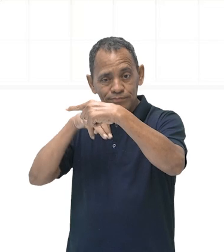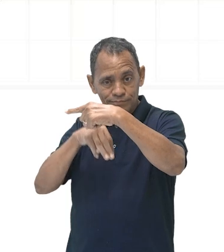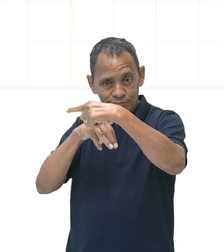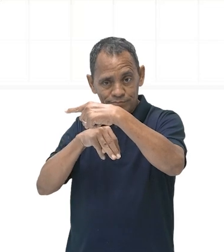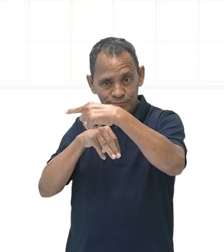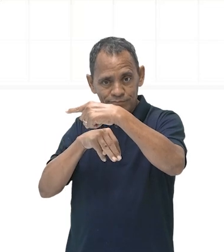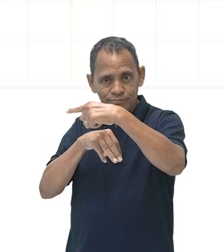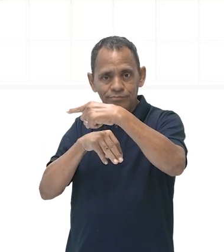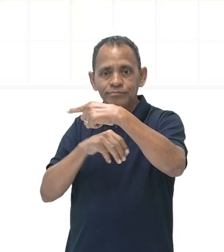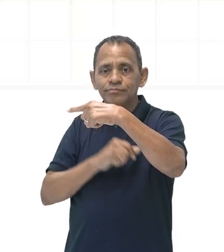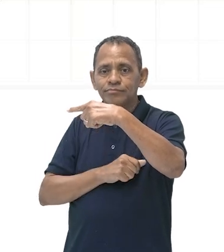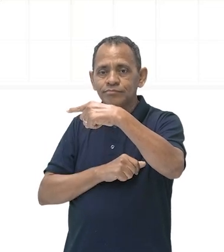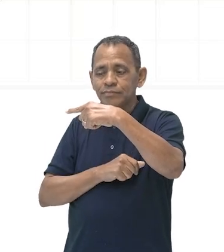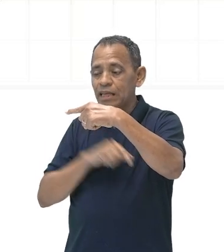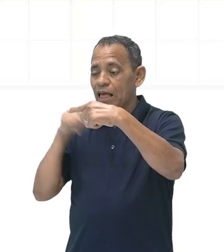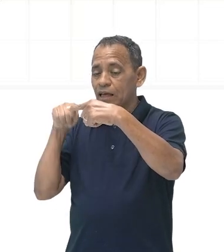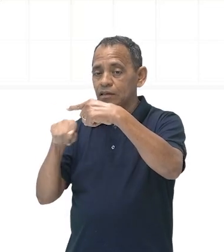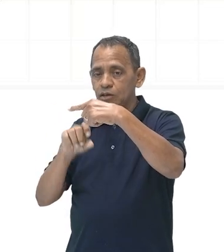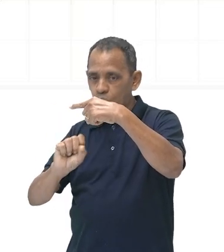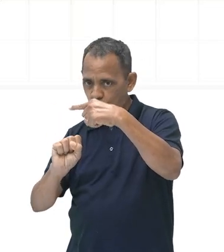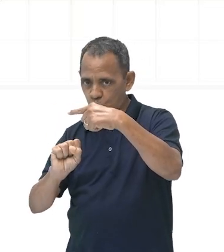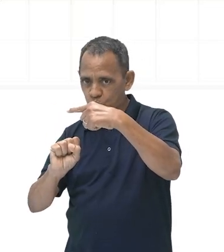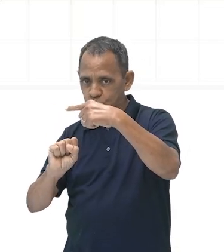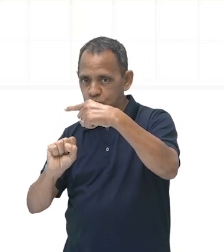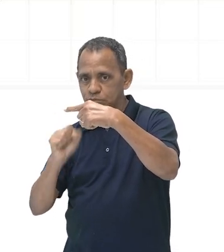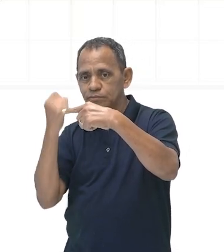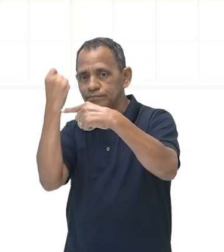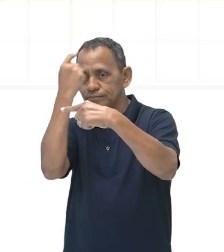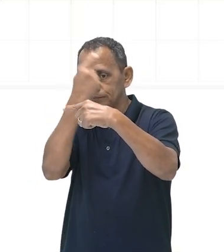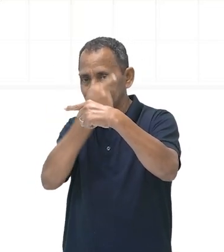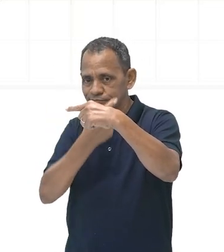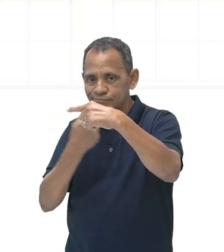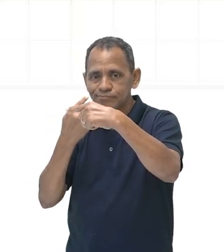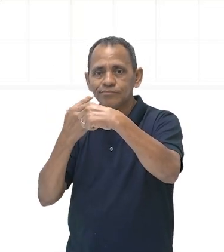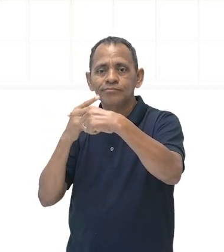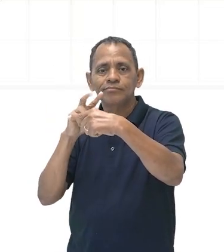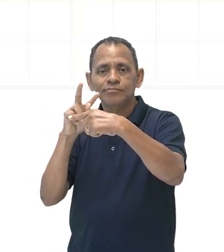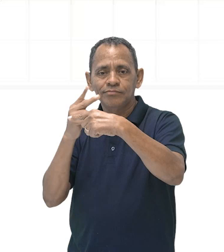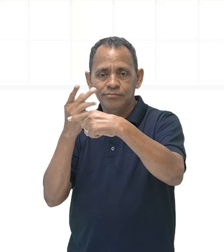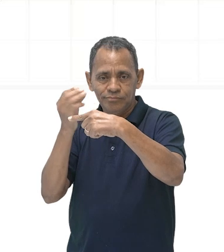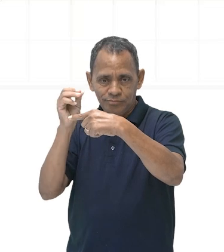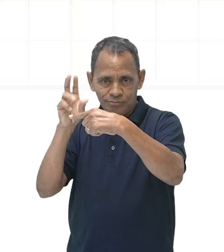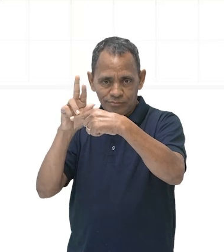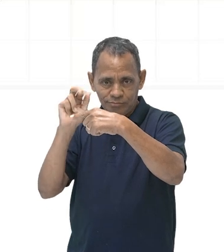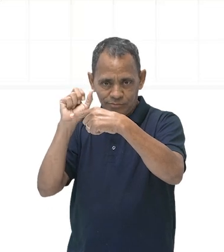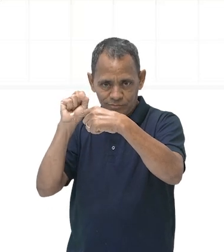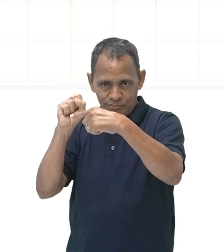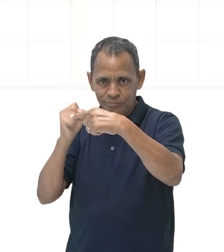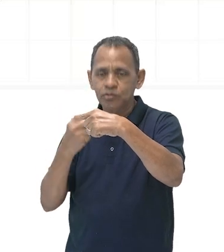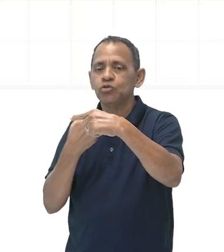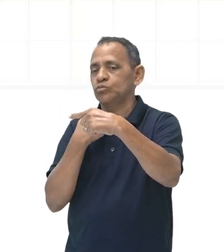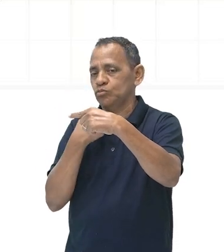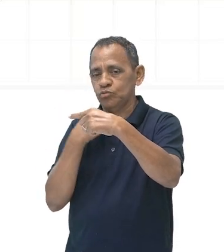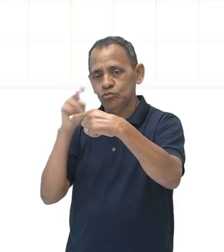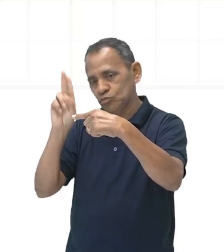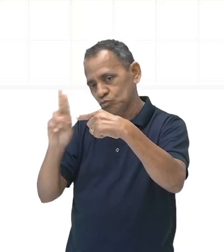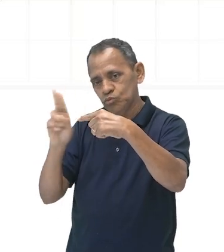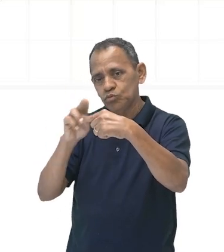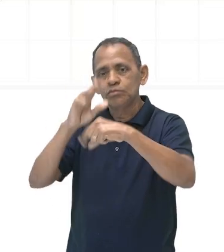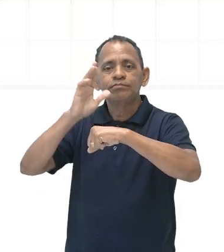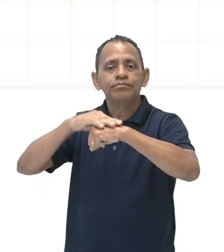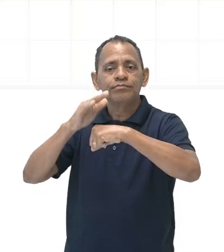de minutos. E o 8, ele está em horas. Eu não posso utilizar aí a